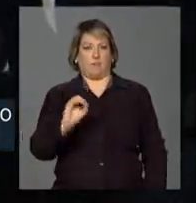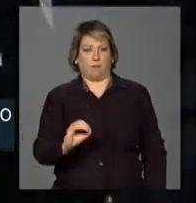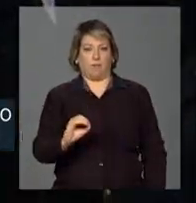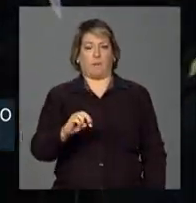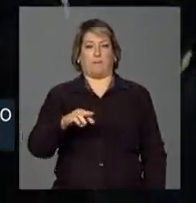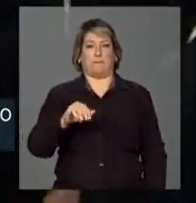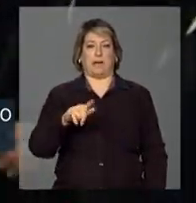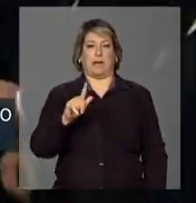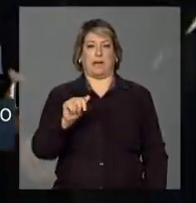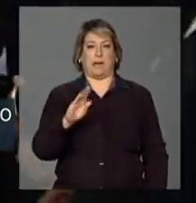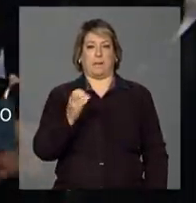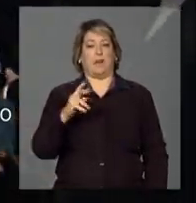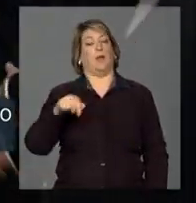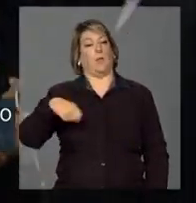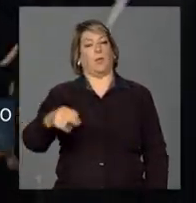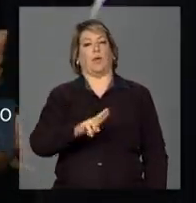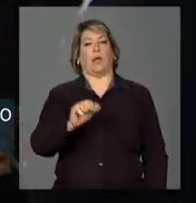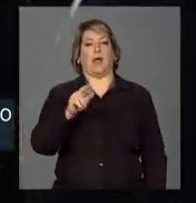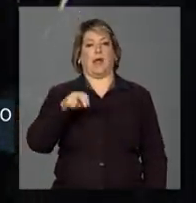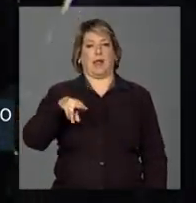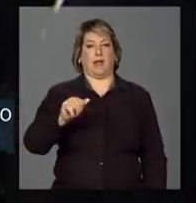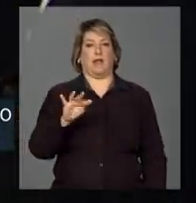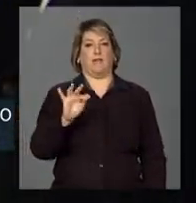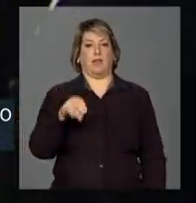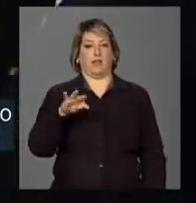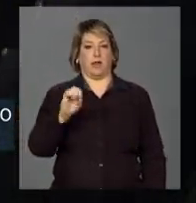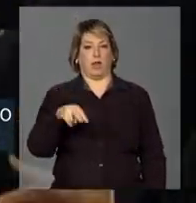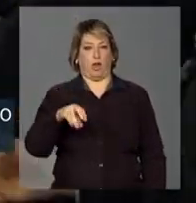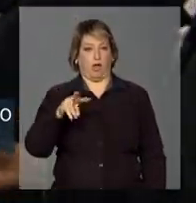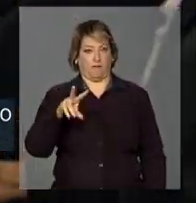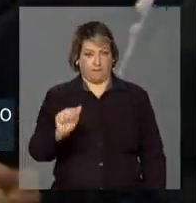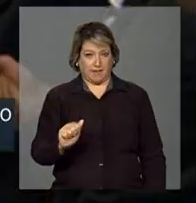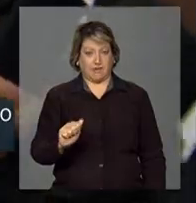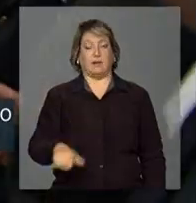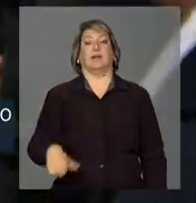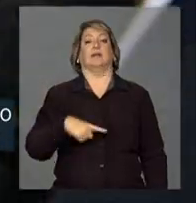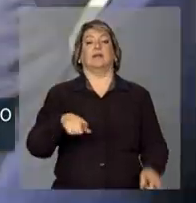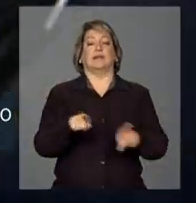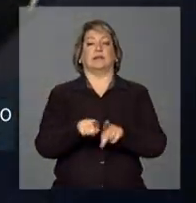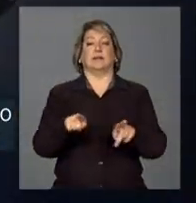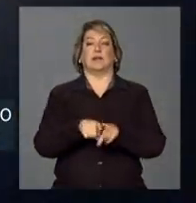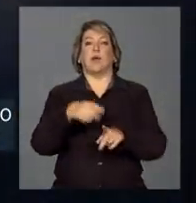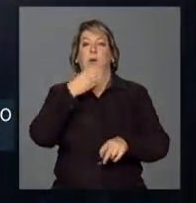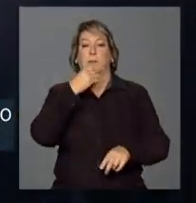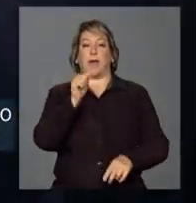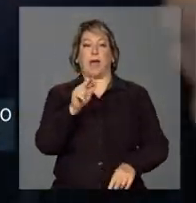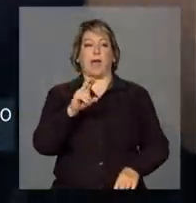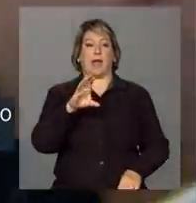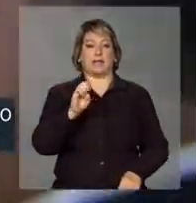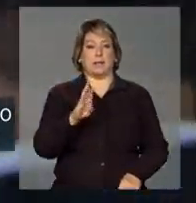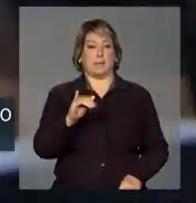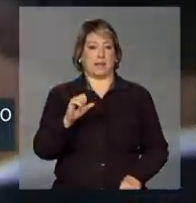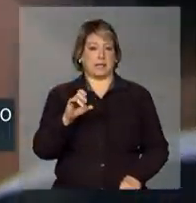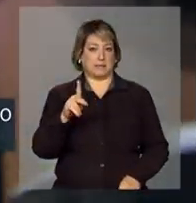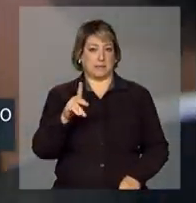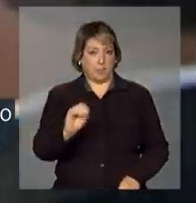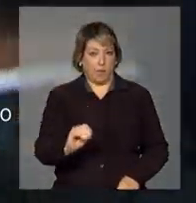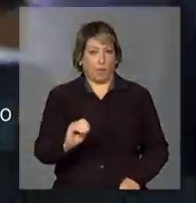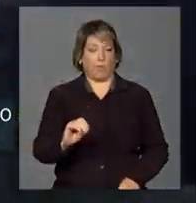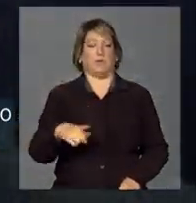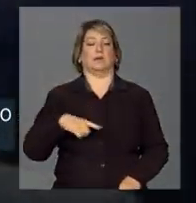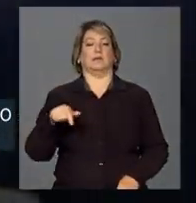Arena Fonte Nova, o arcebispo também, que está lá, da